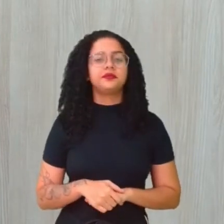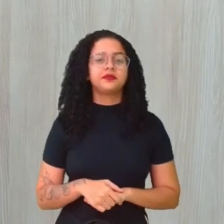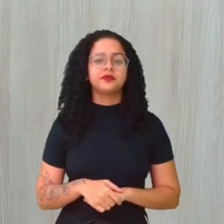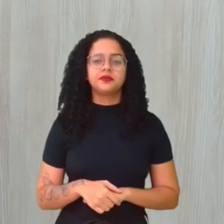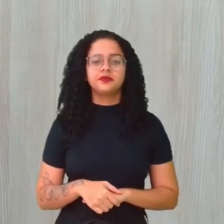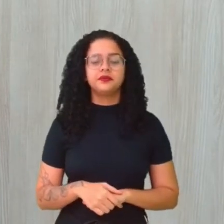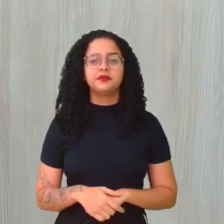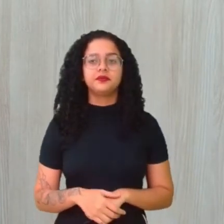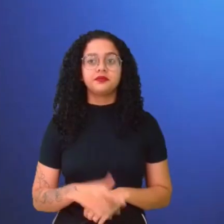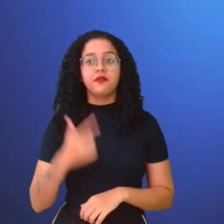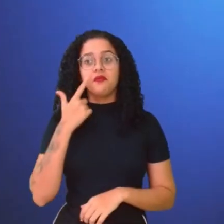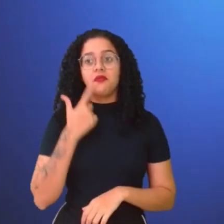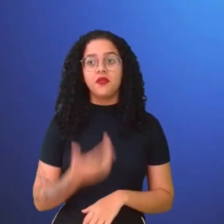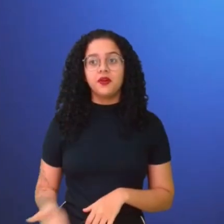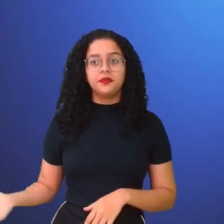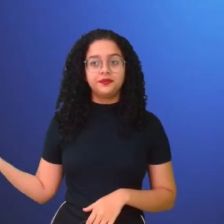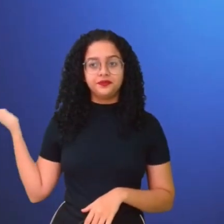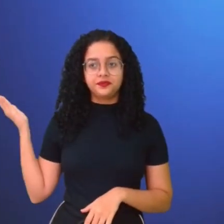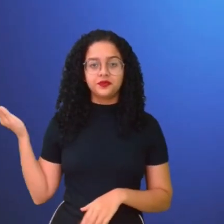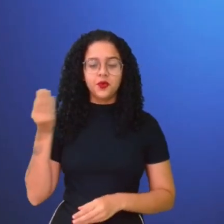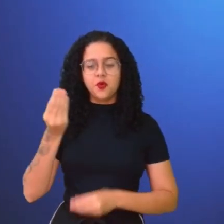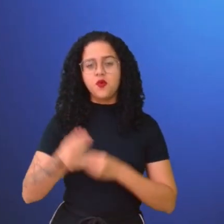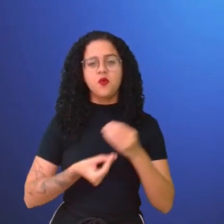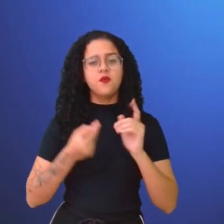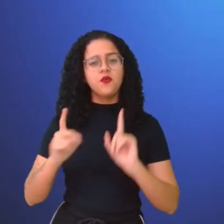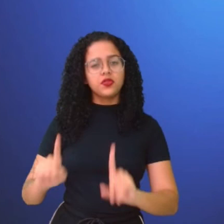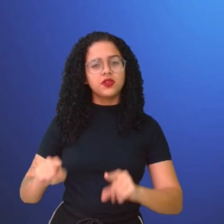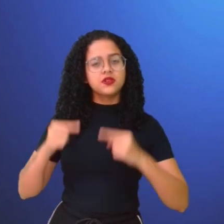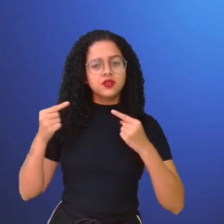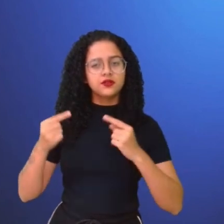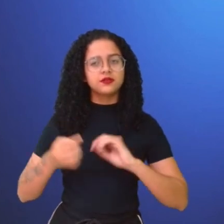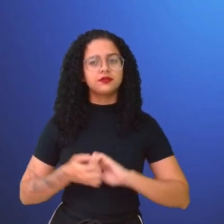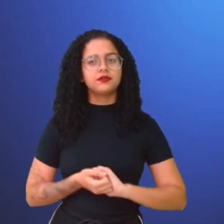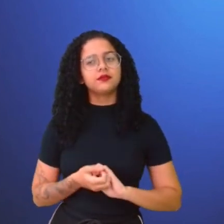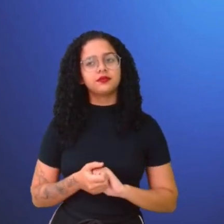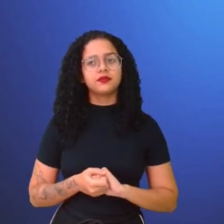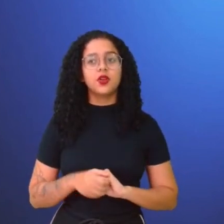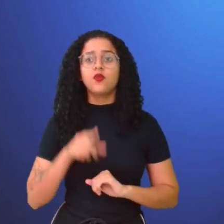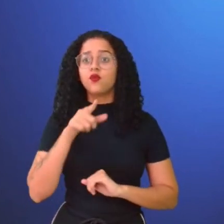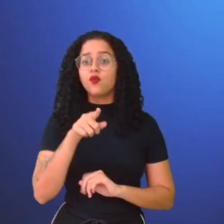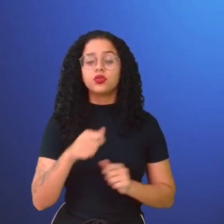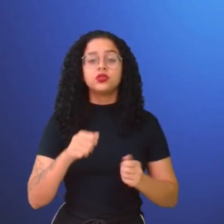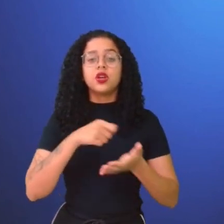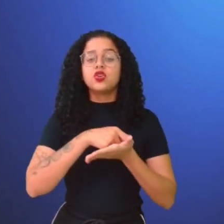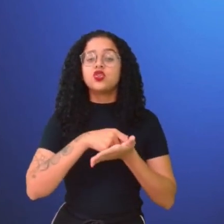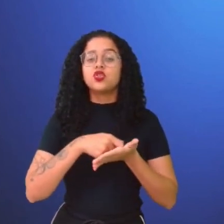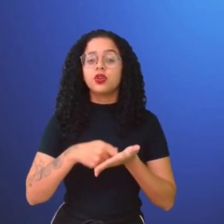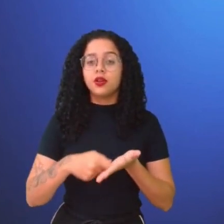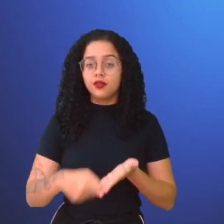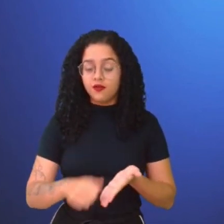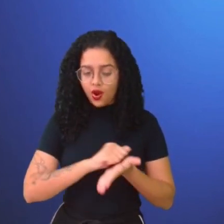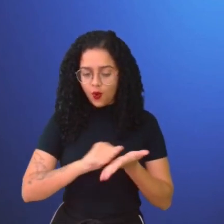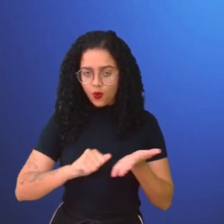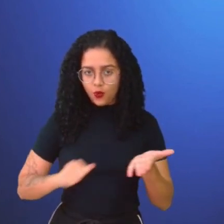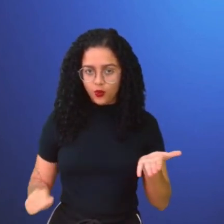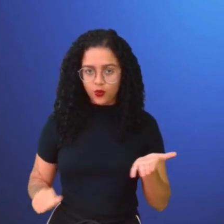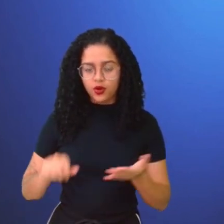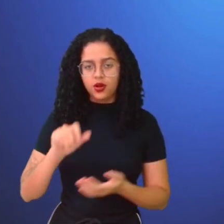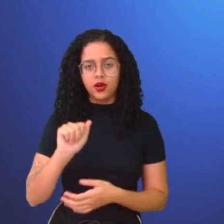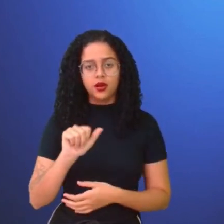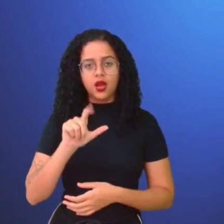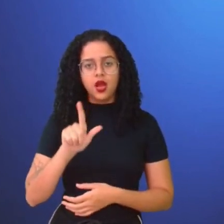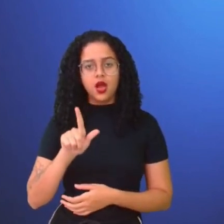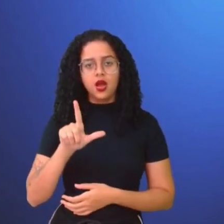né? Então, dá uma olhadinha na tela como é o desafio. O desafio é você escrever um algoritmo de